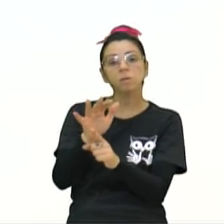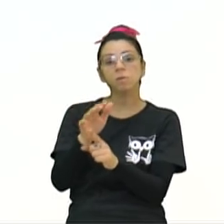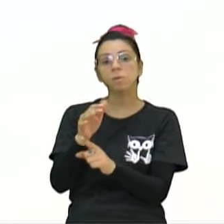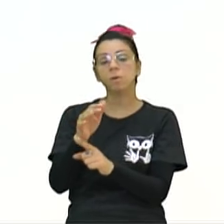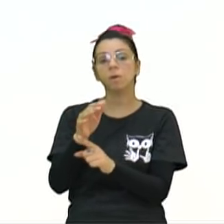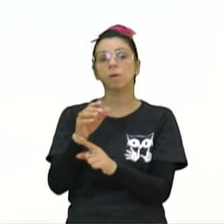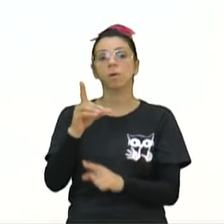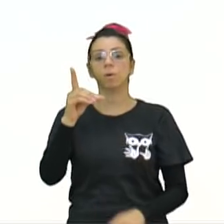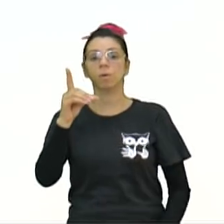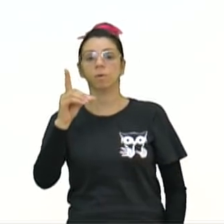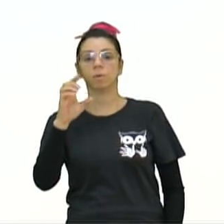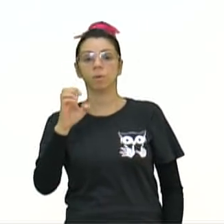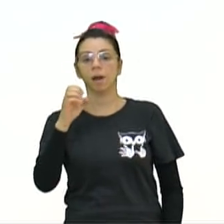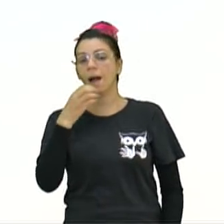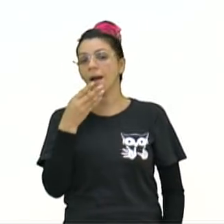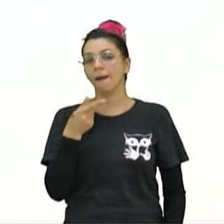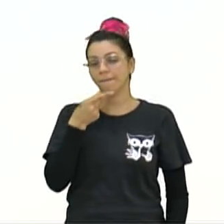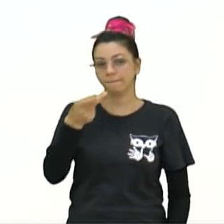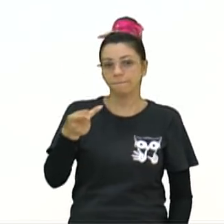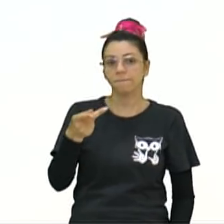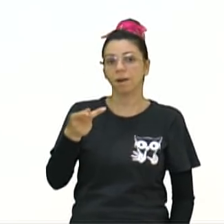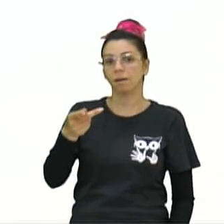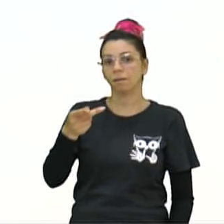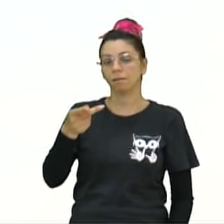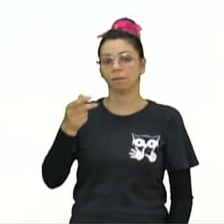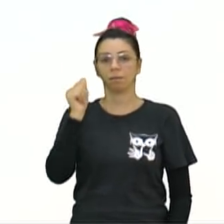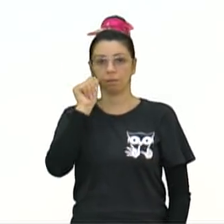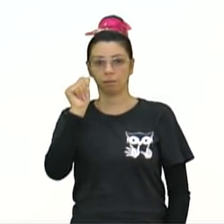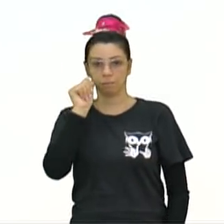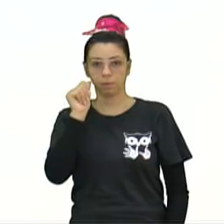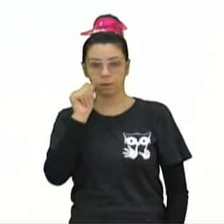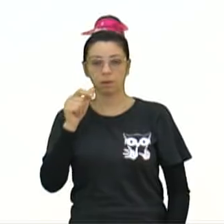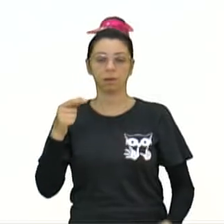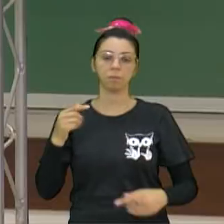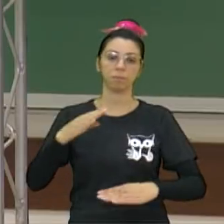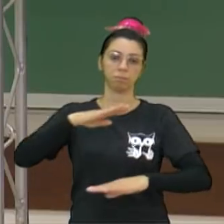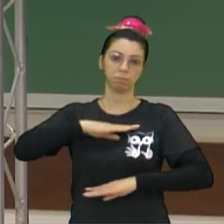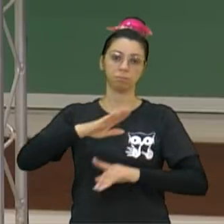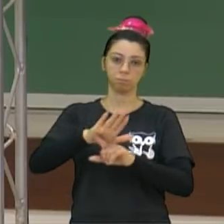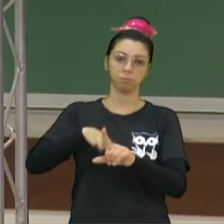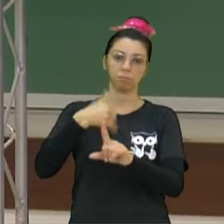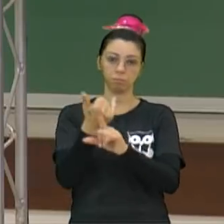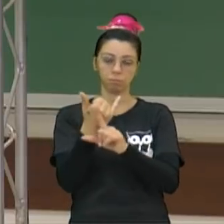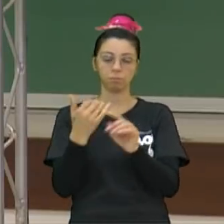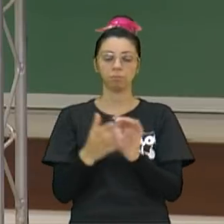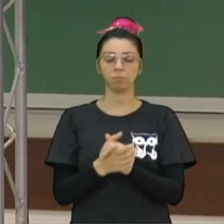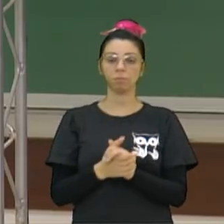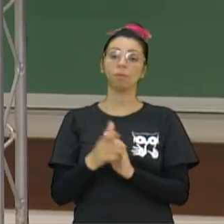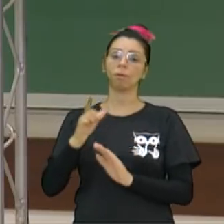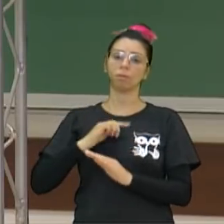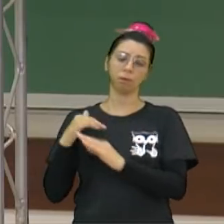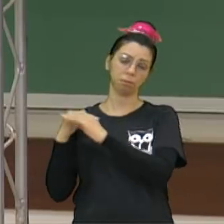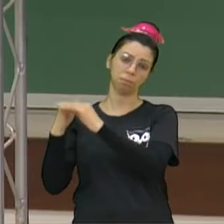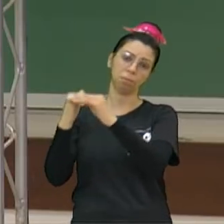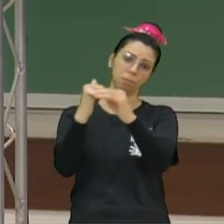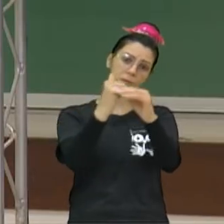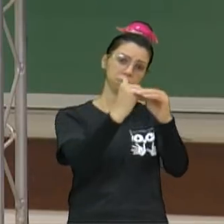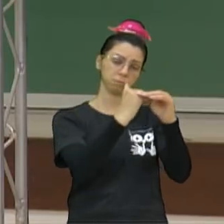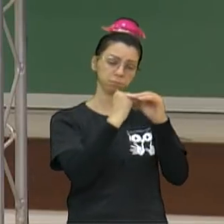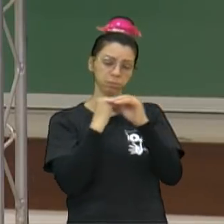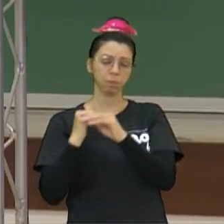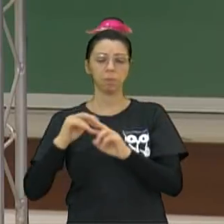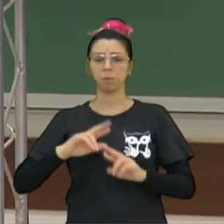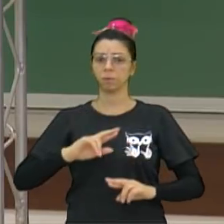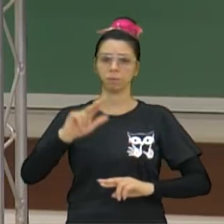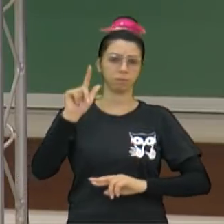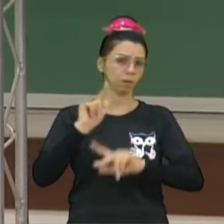depoimento que acabamos de ler. Então vejam que existem padrões de beleza diferentes em várias culturas, né?